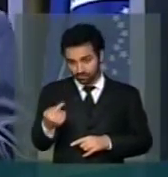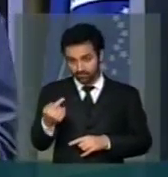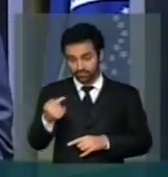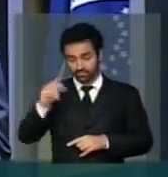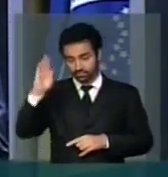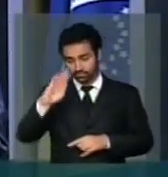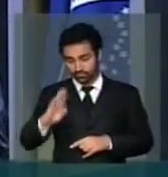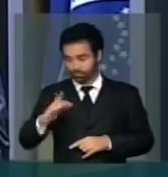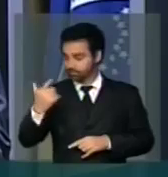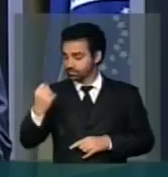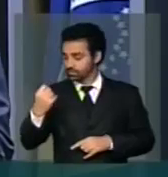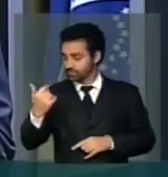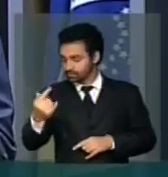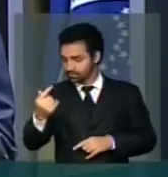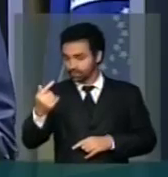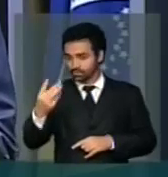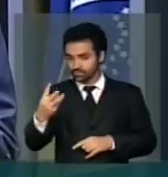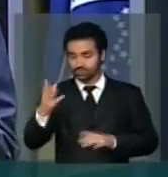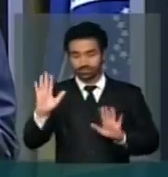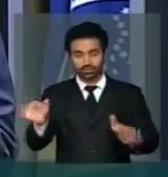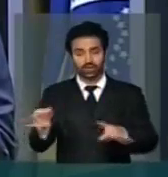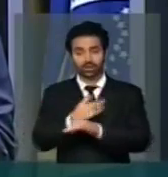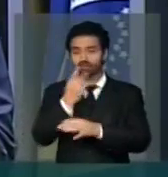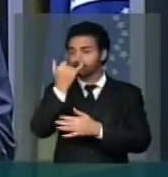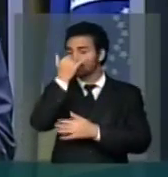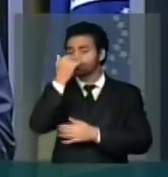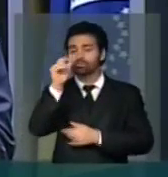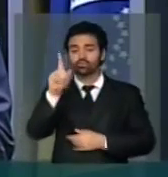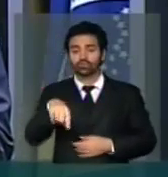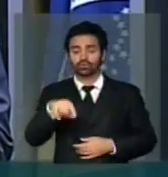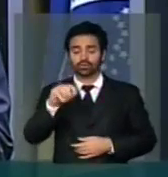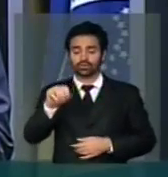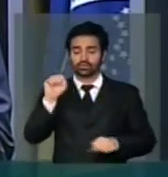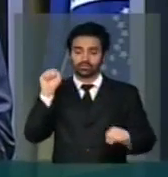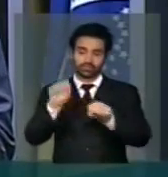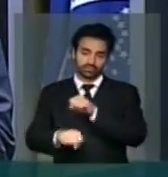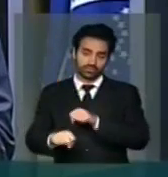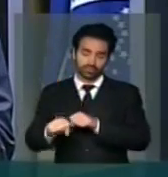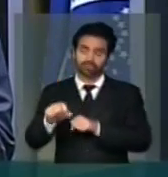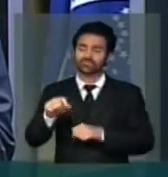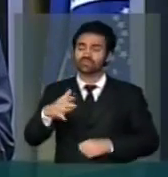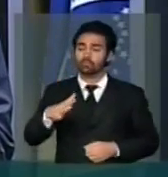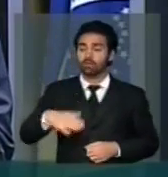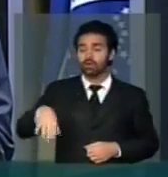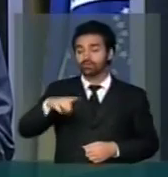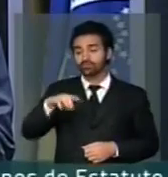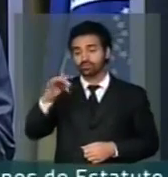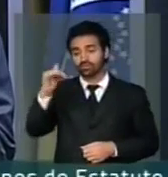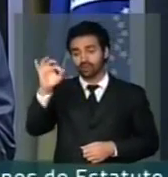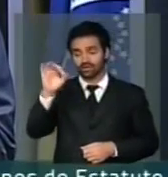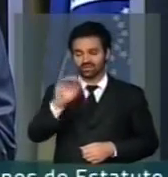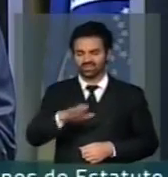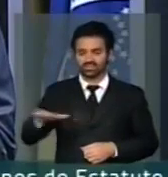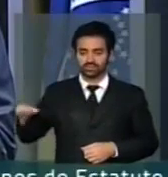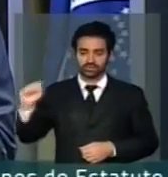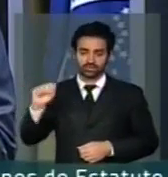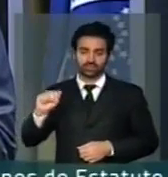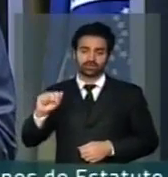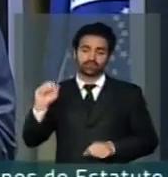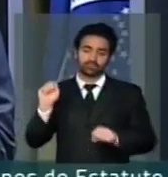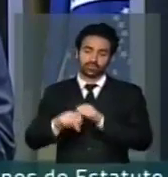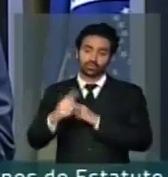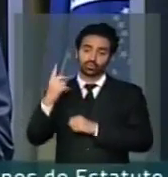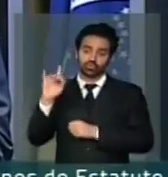em 2013, tiveram como causa o homicídio. A média é de 10 adolescentes assassinados por